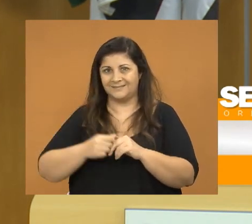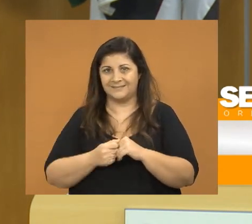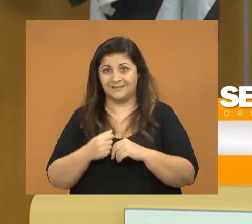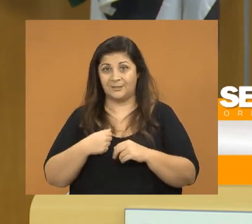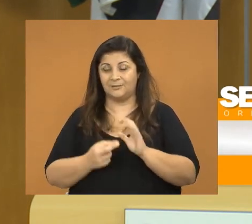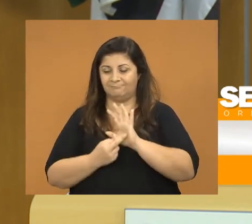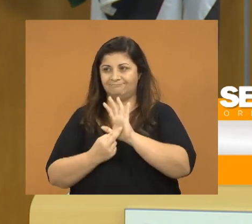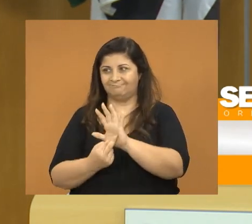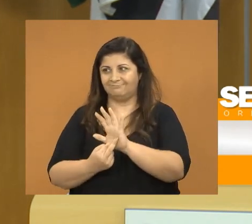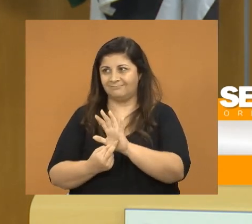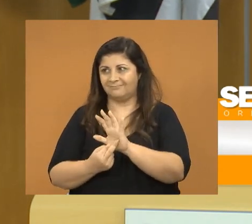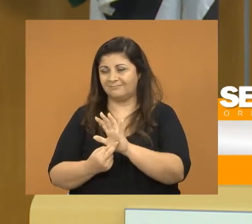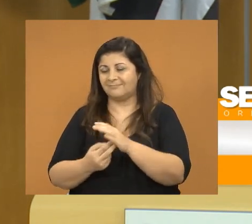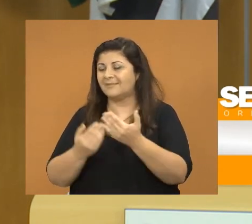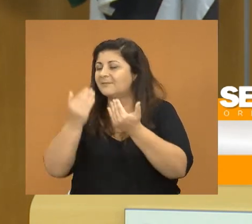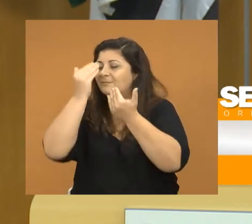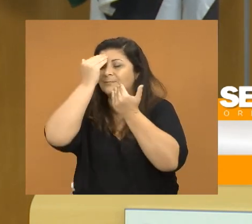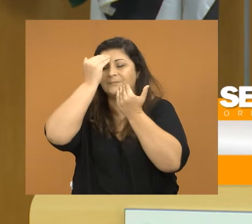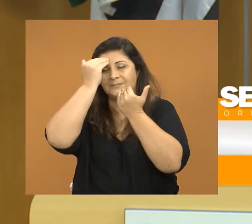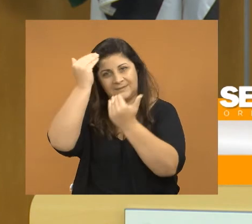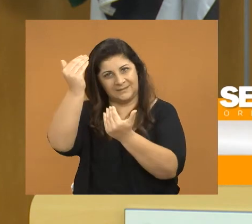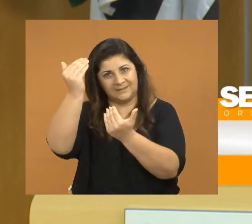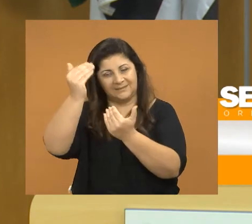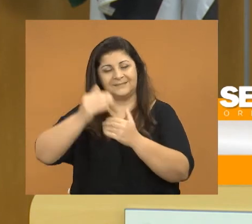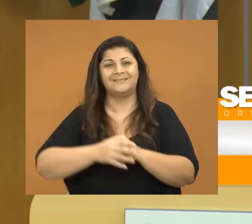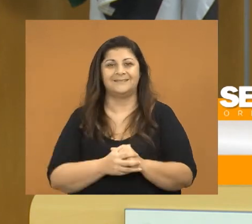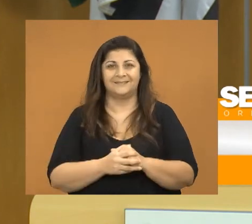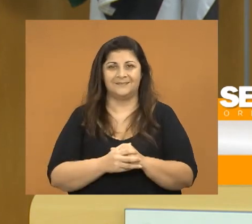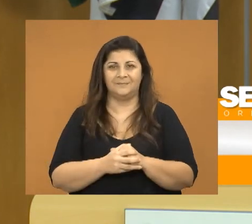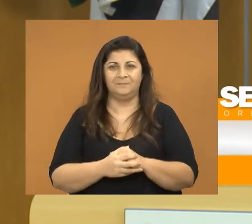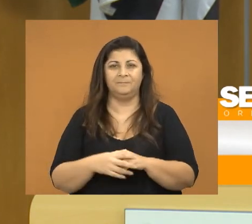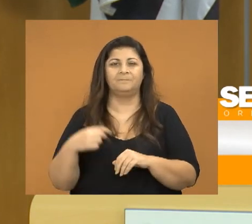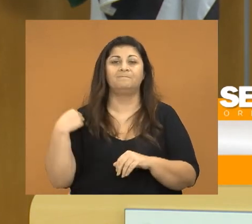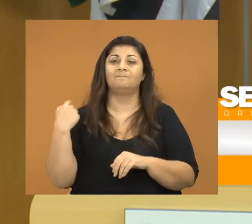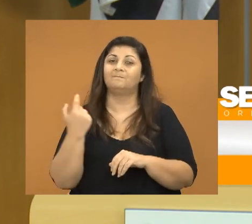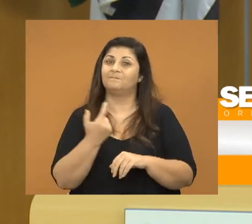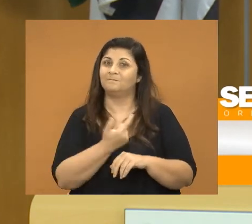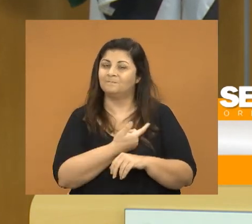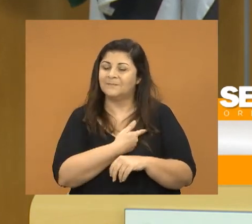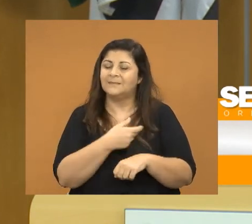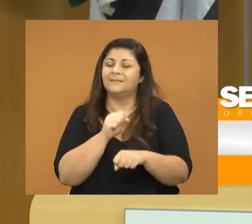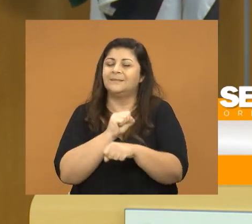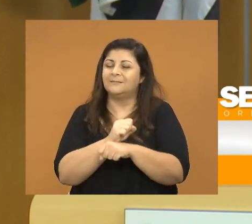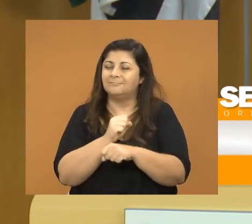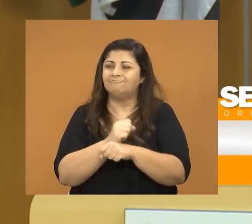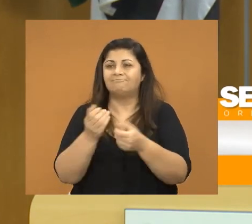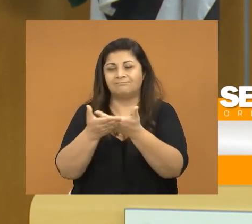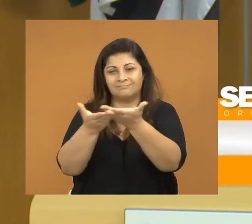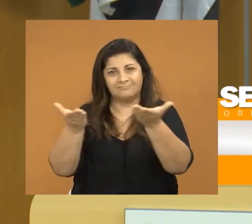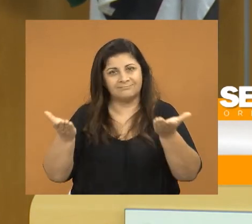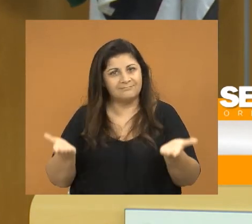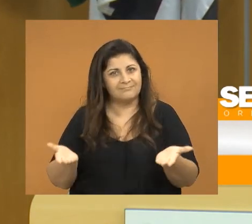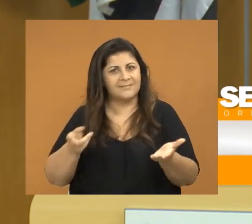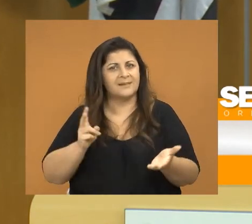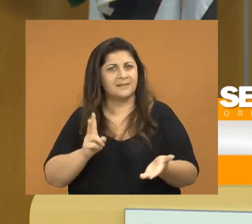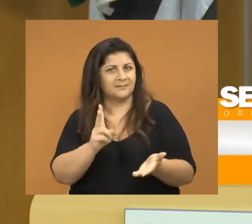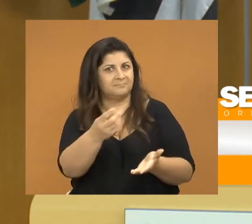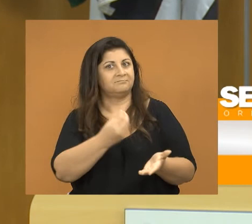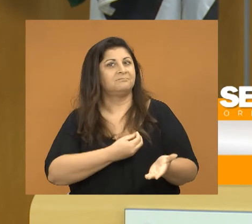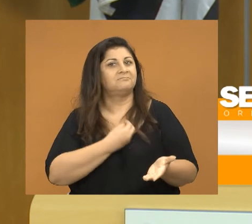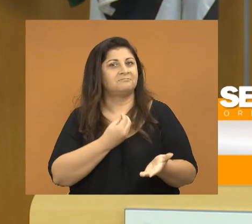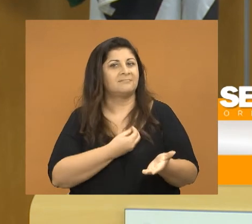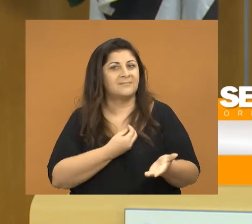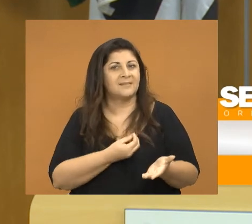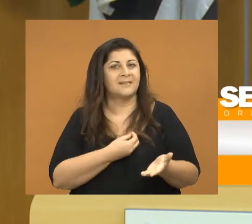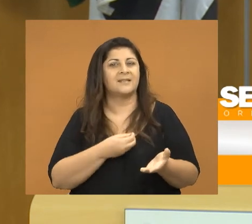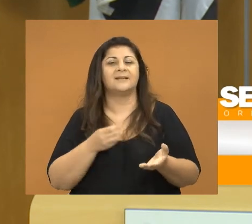recebam o nosso mais profundo agradecimento. Contamos com pessoas como vocês para manter viva essa